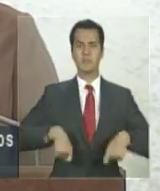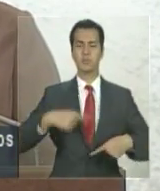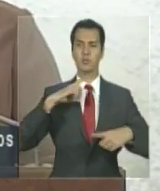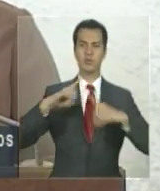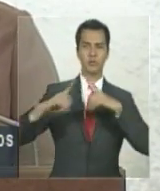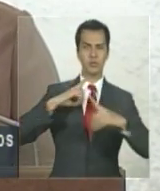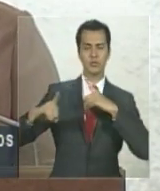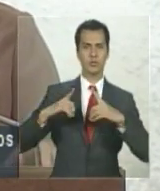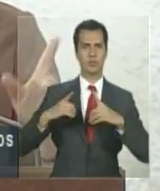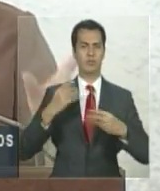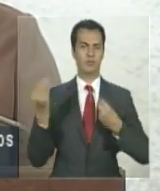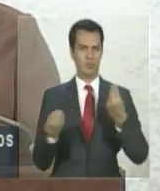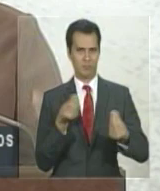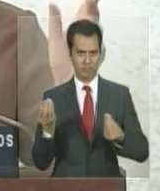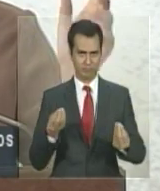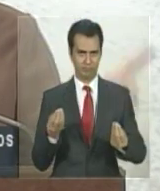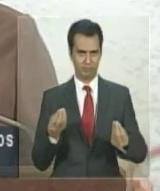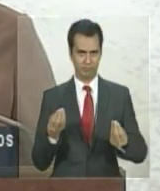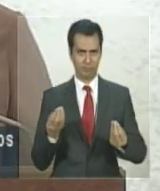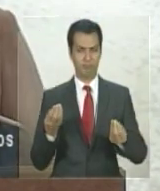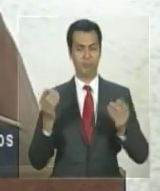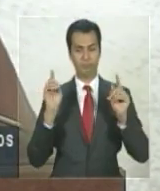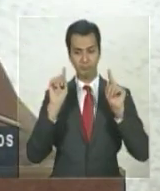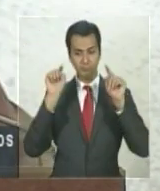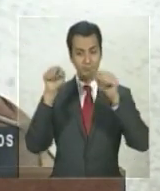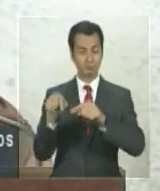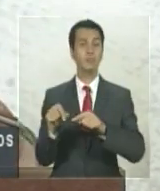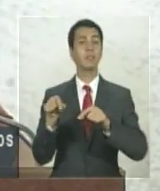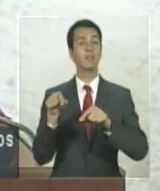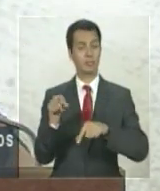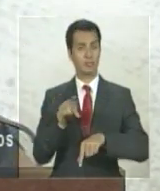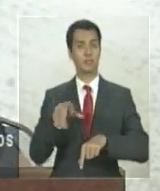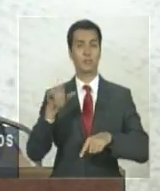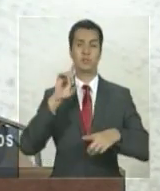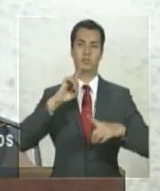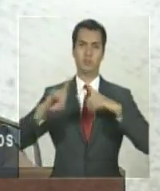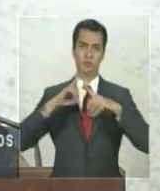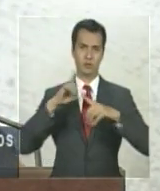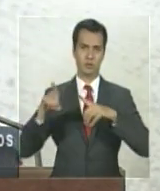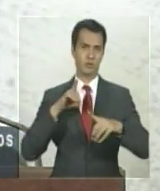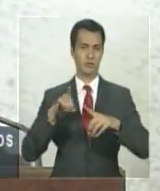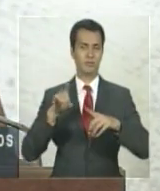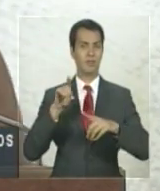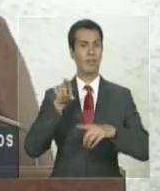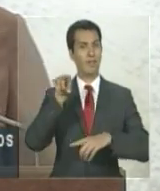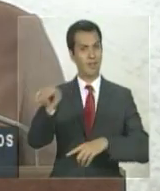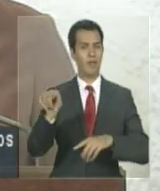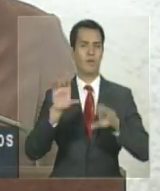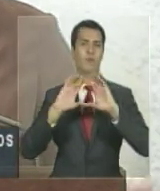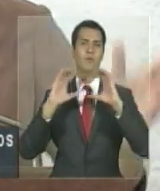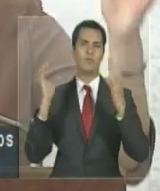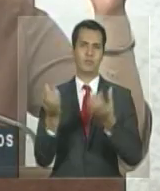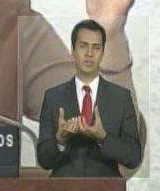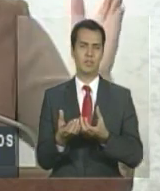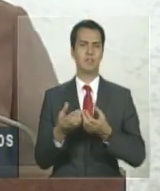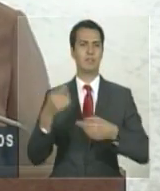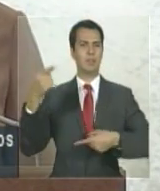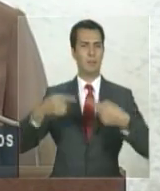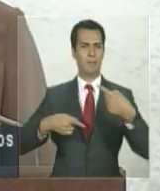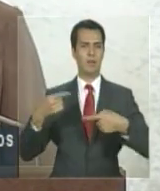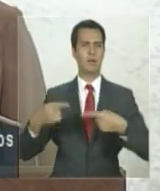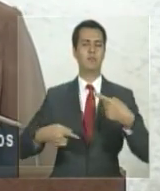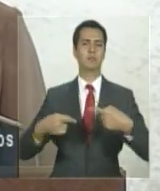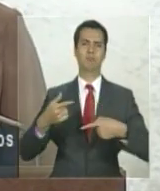centro de uma das preocupações das muitas mesas e das muitas atividades que